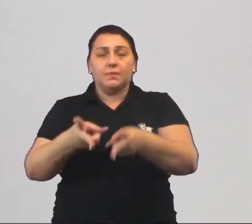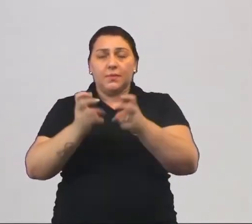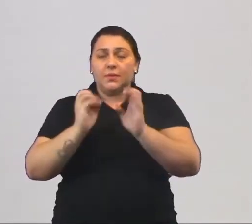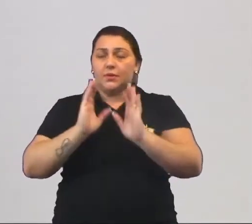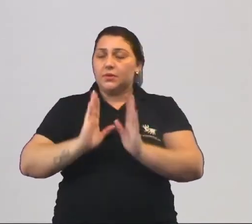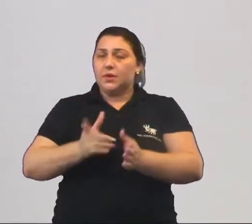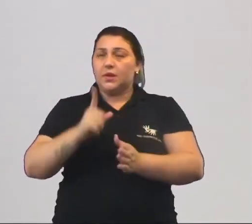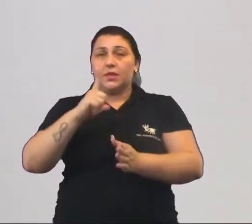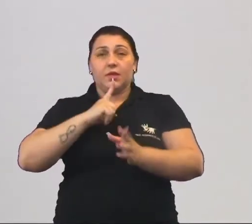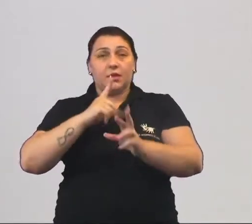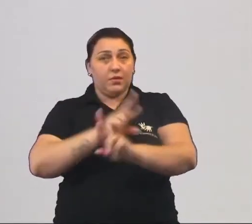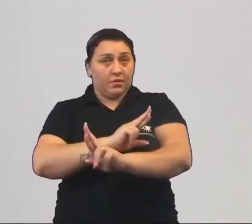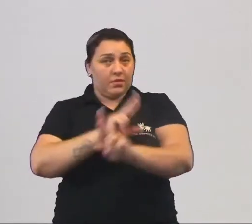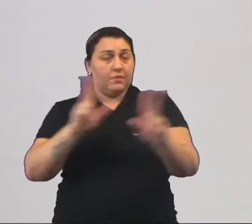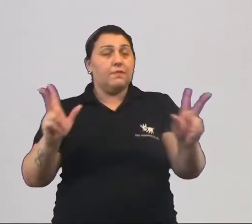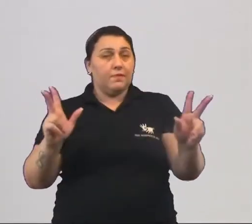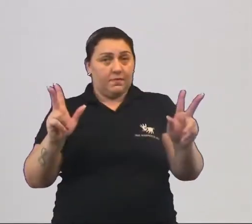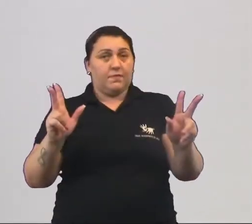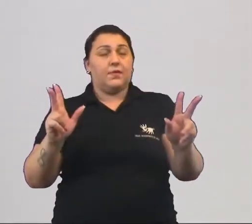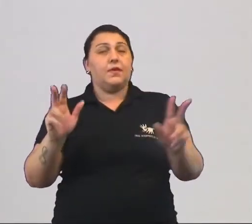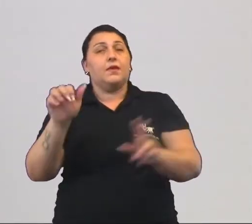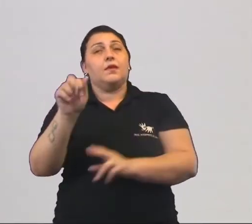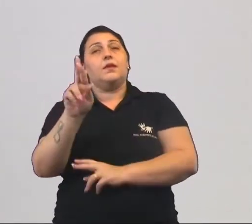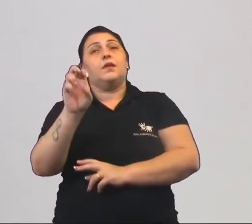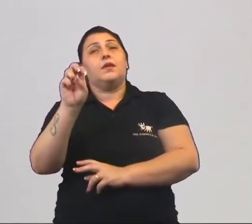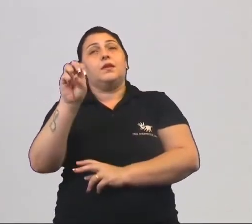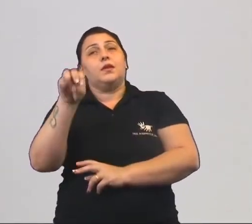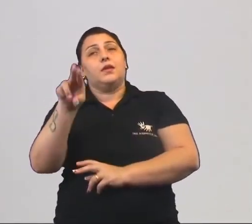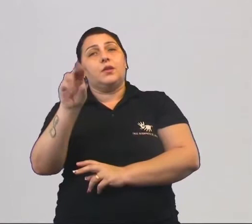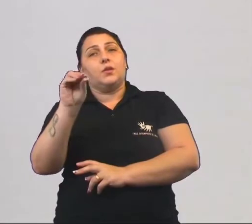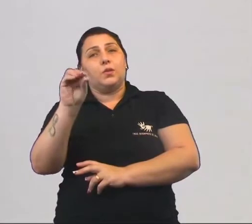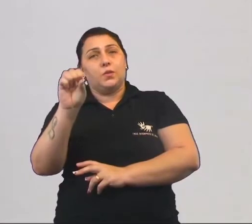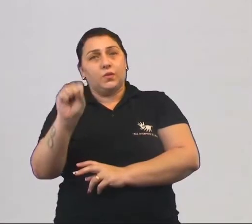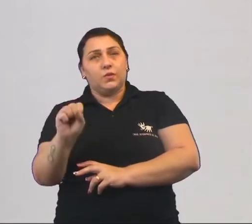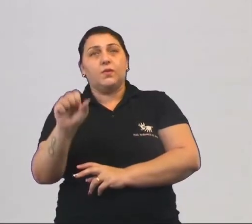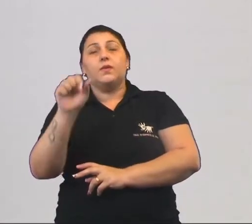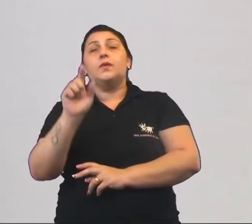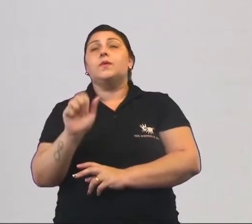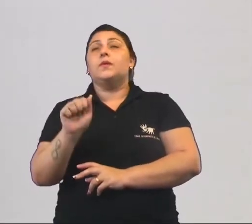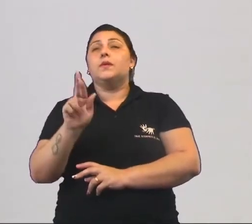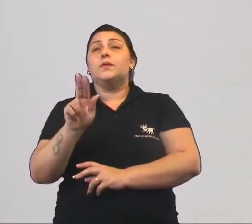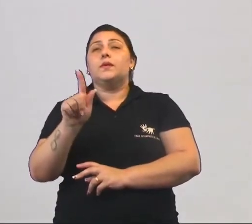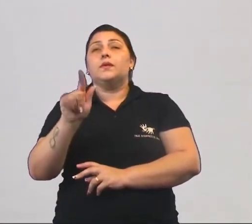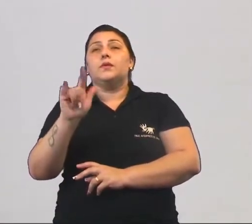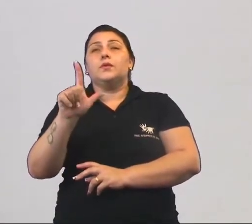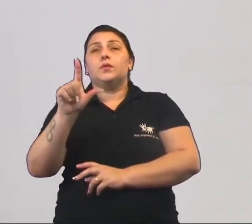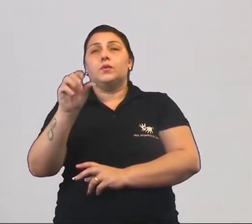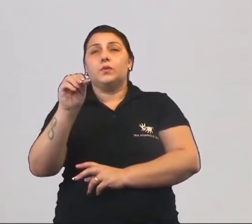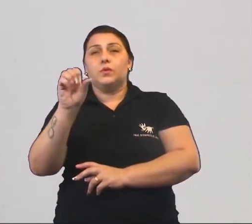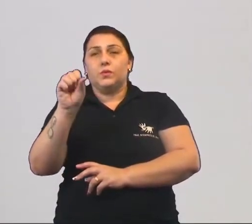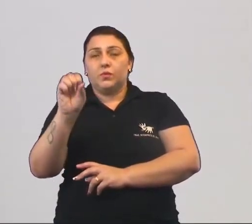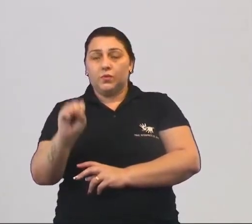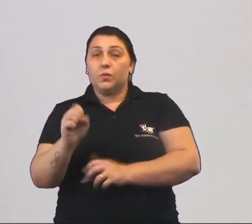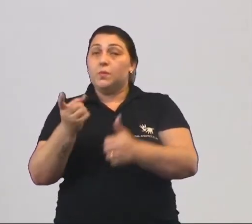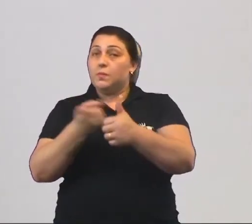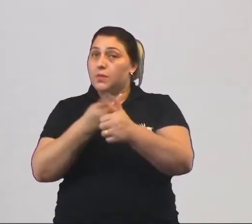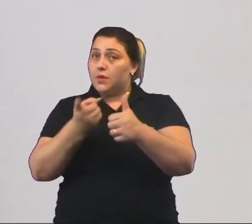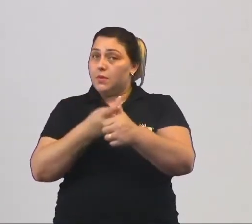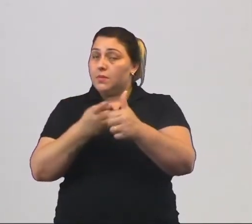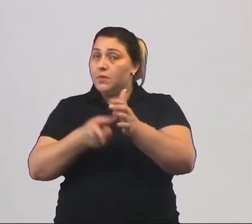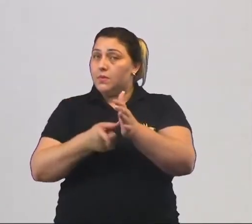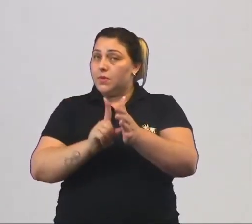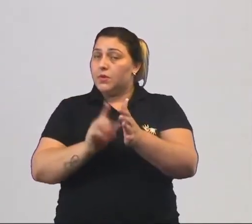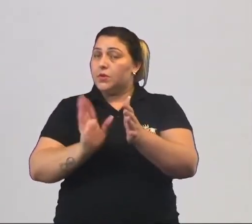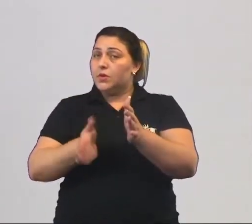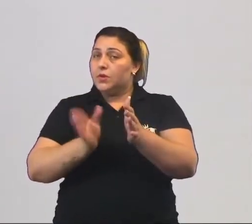cara já existe uma diferença entre o solo arenoso e o solo argiloso, que é o que nós estamos vendo agora. O solo arenoso, foi o solo